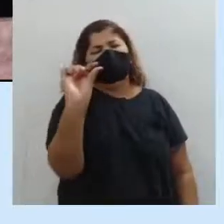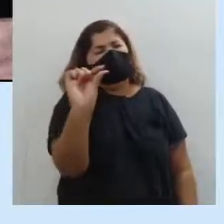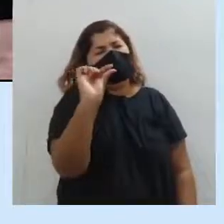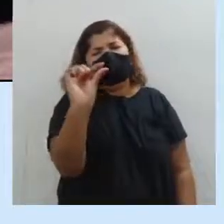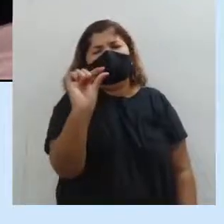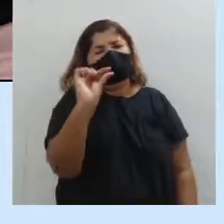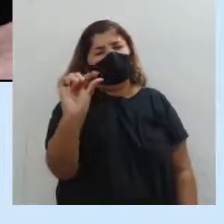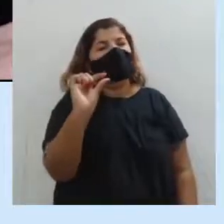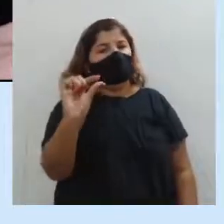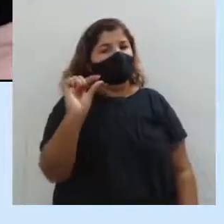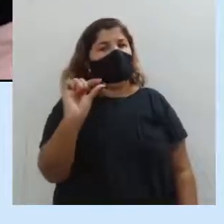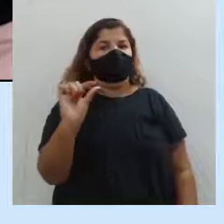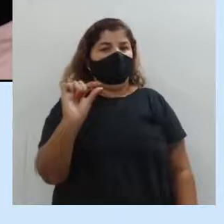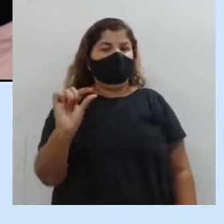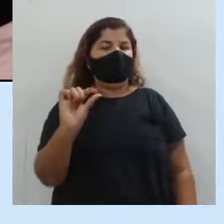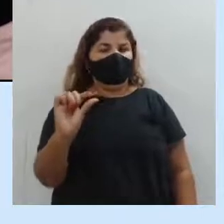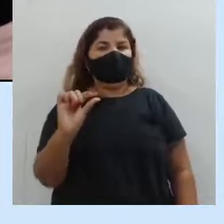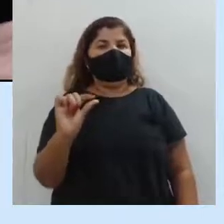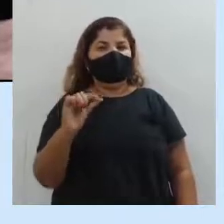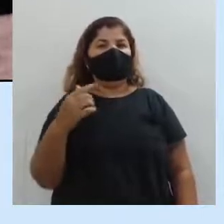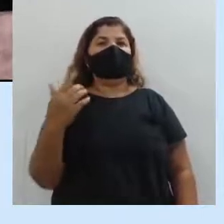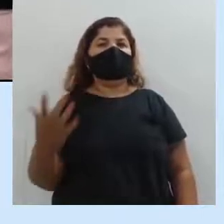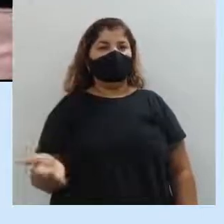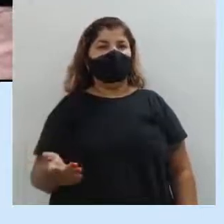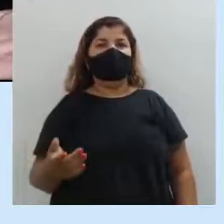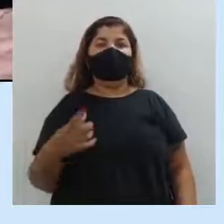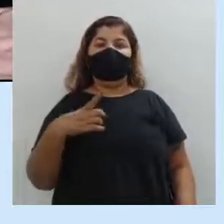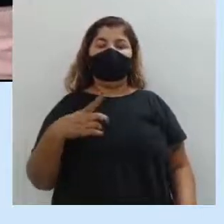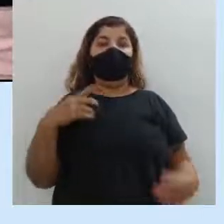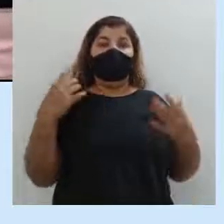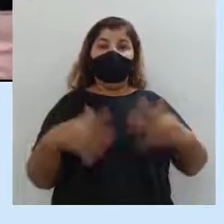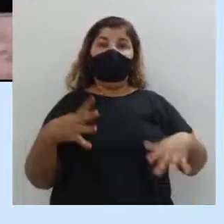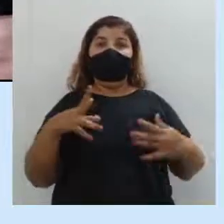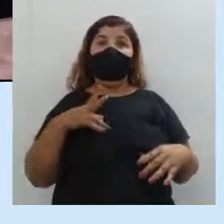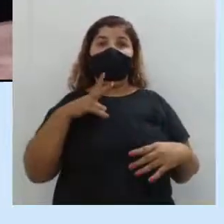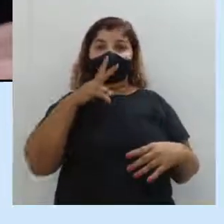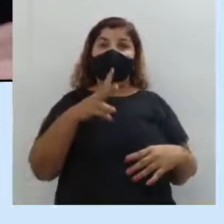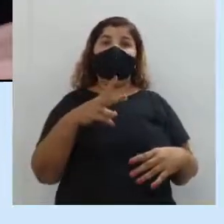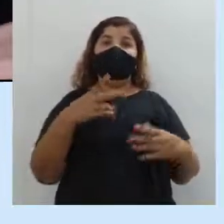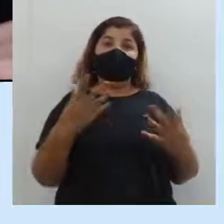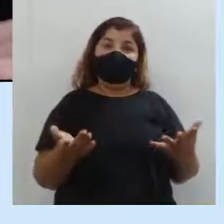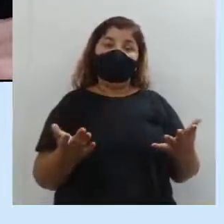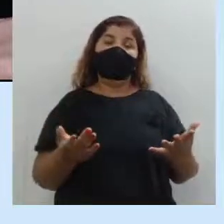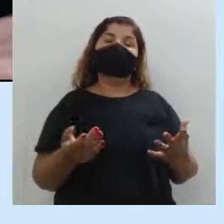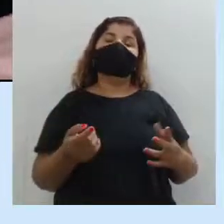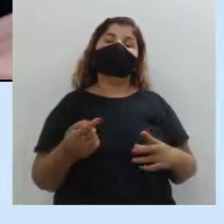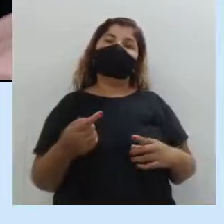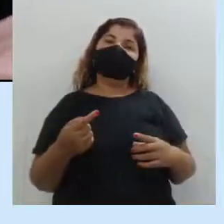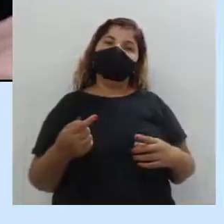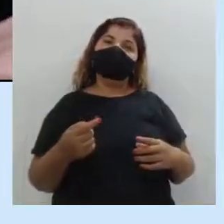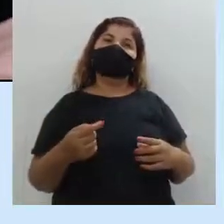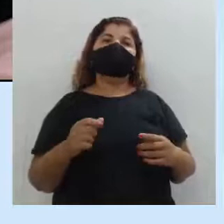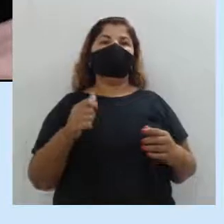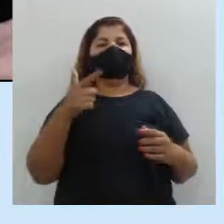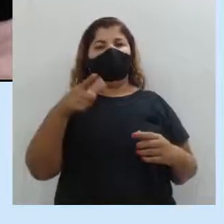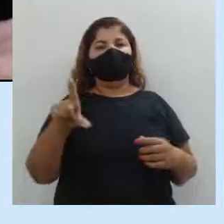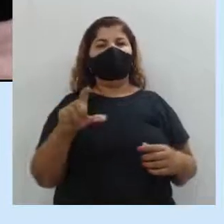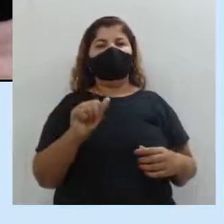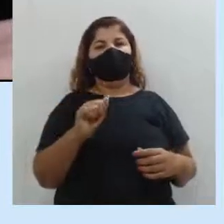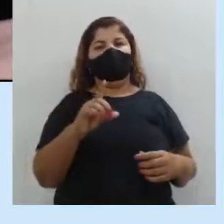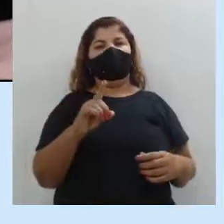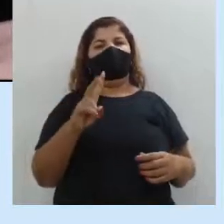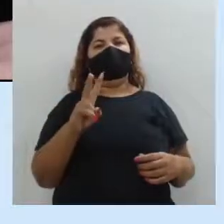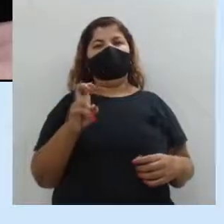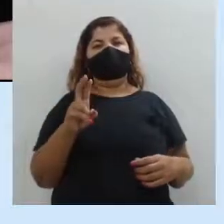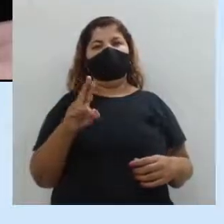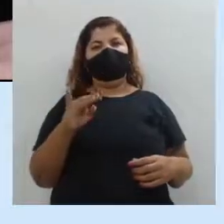sabemos muito pouco. Então, eu intensifiquei já um outro advérbio que também